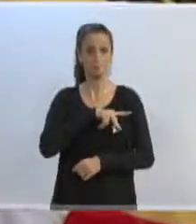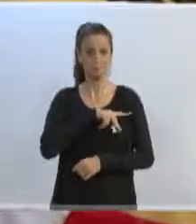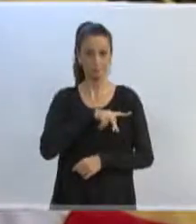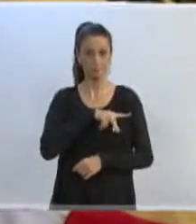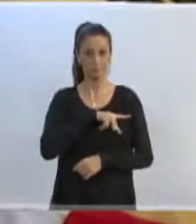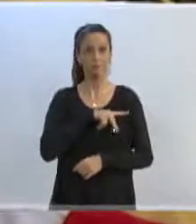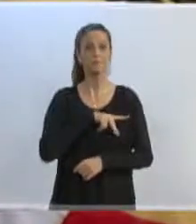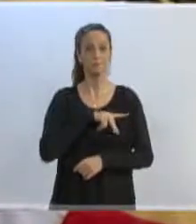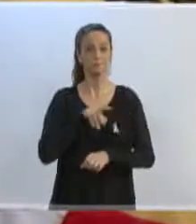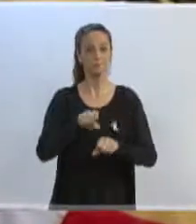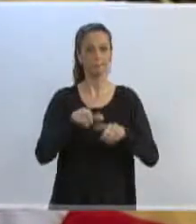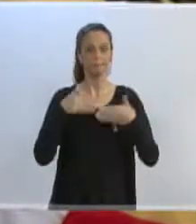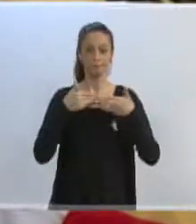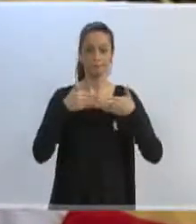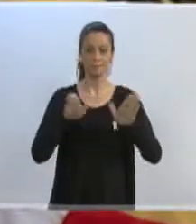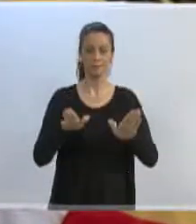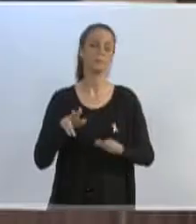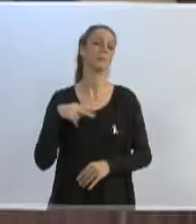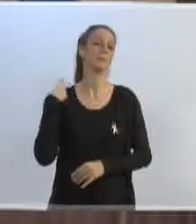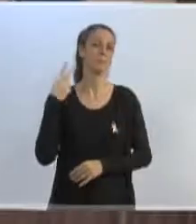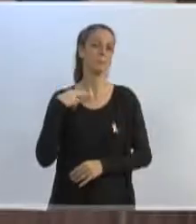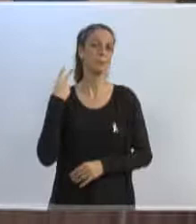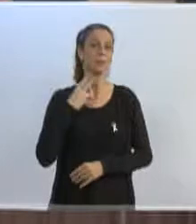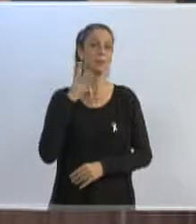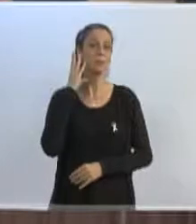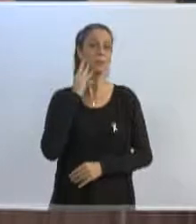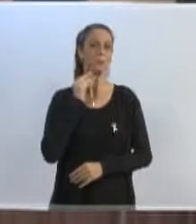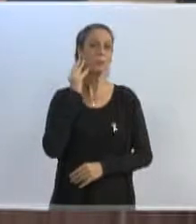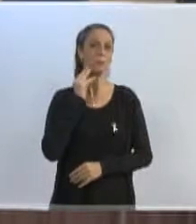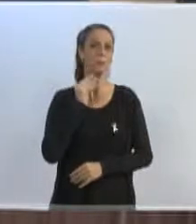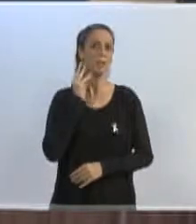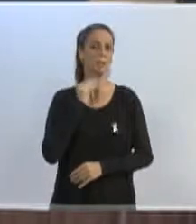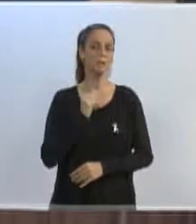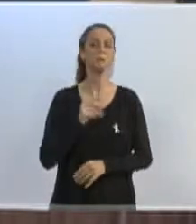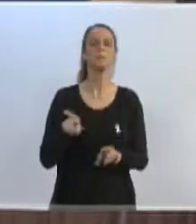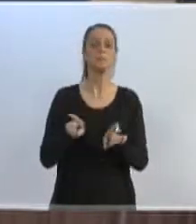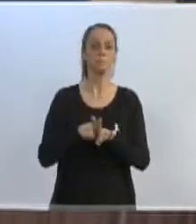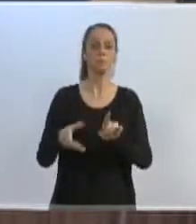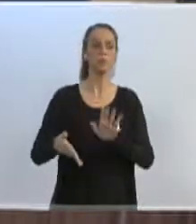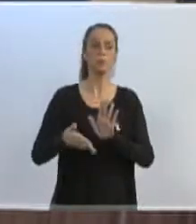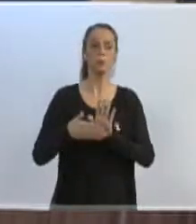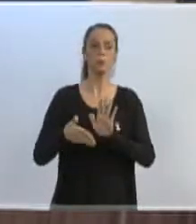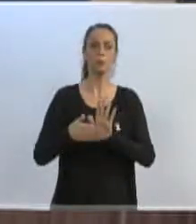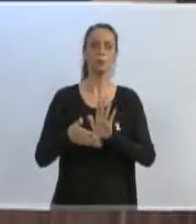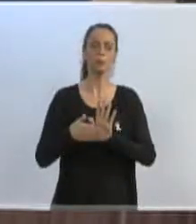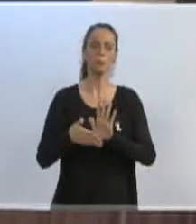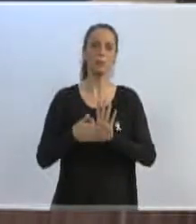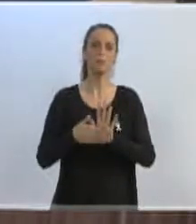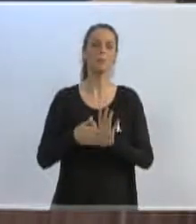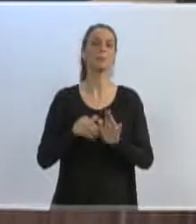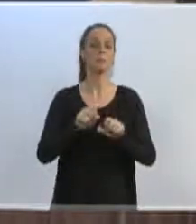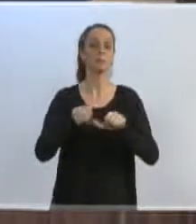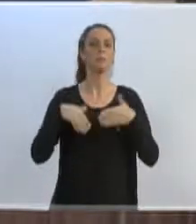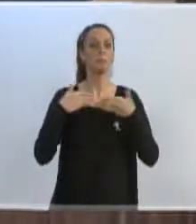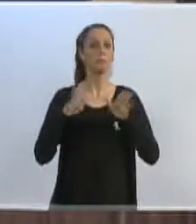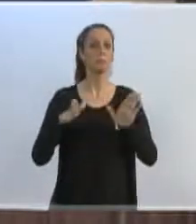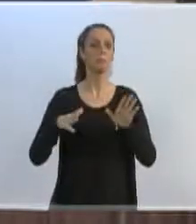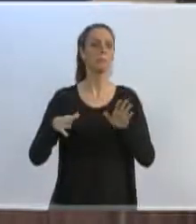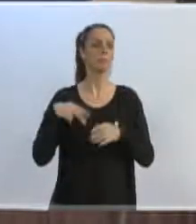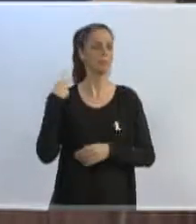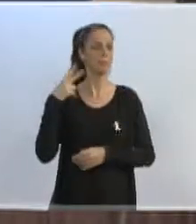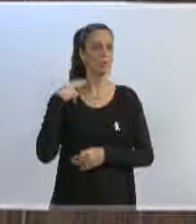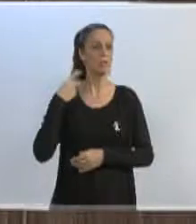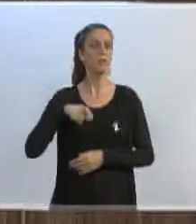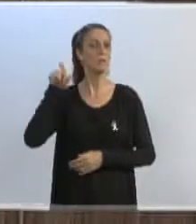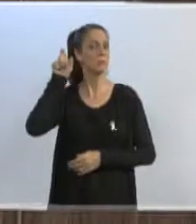sessão nesta noite, vereador Gilson de Souza, também proponente desta audiência, e os vereadores